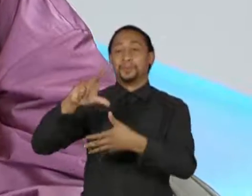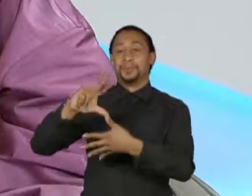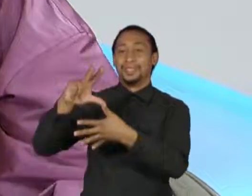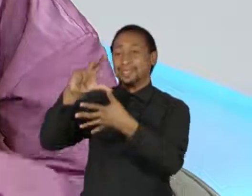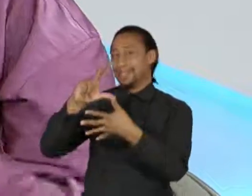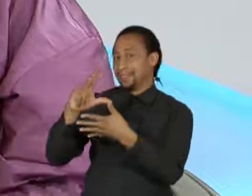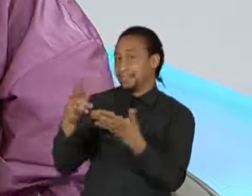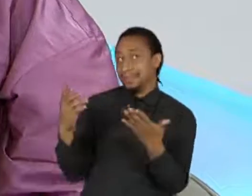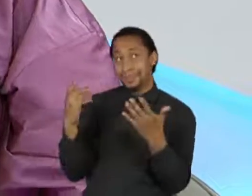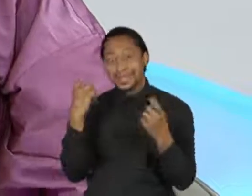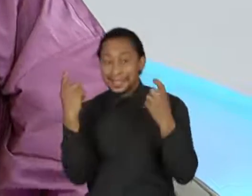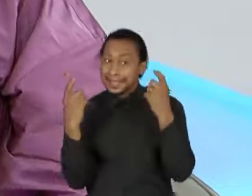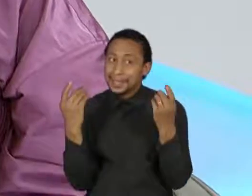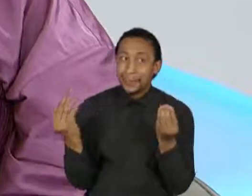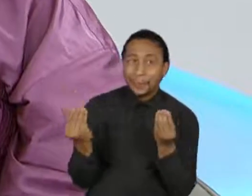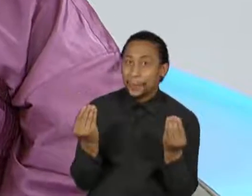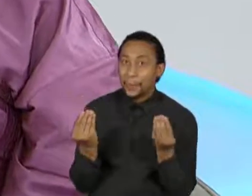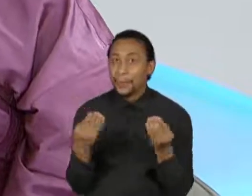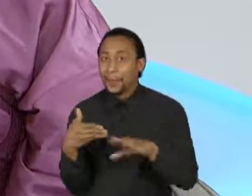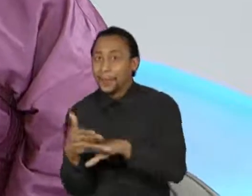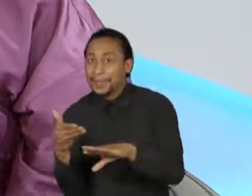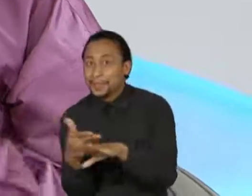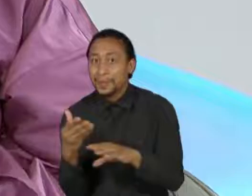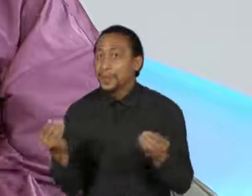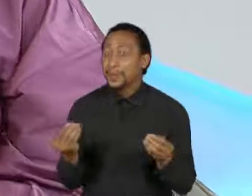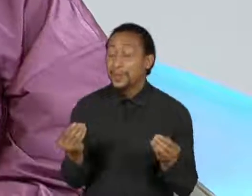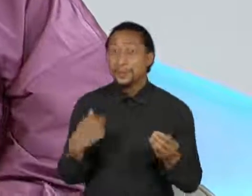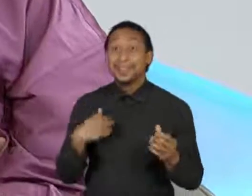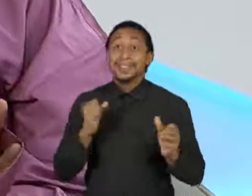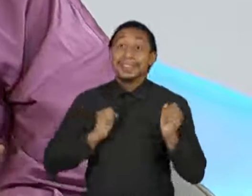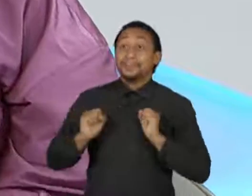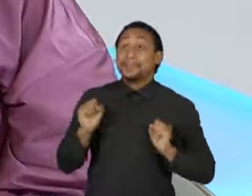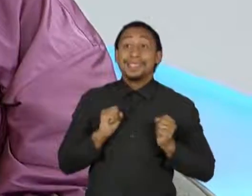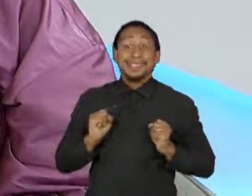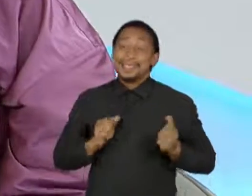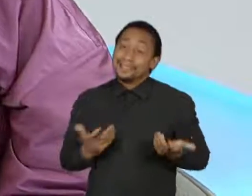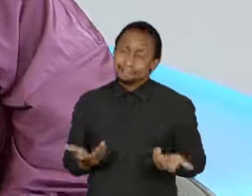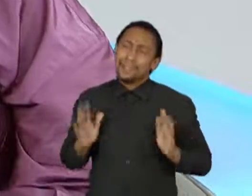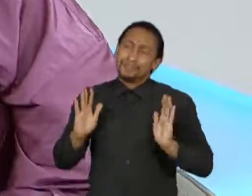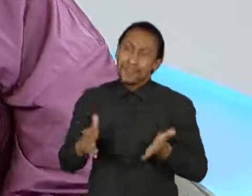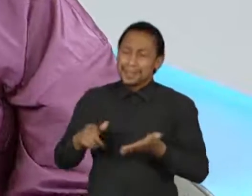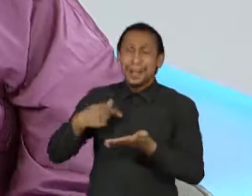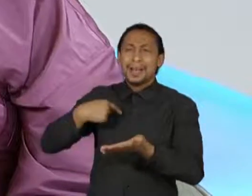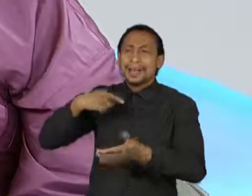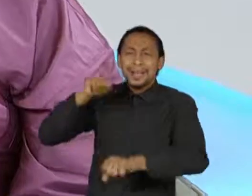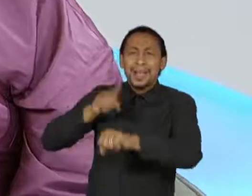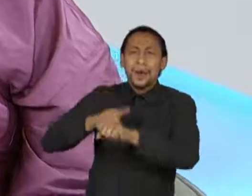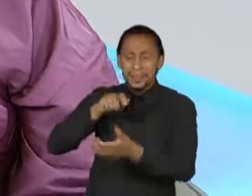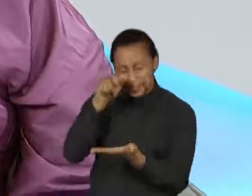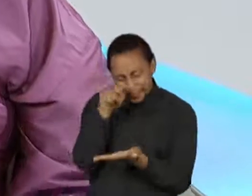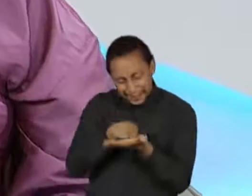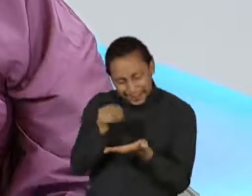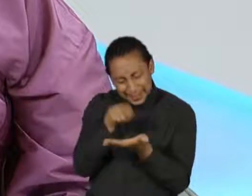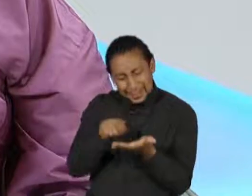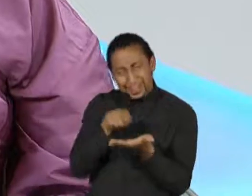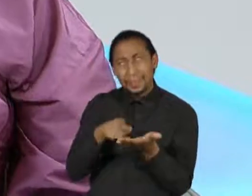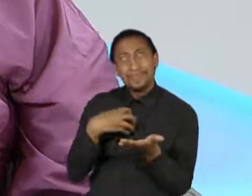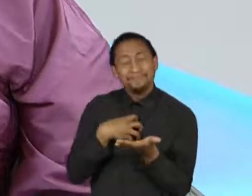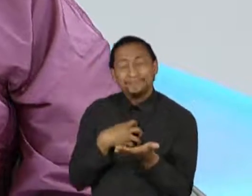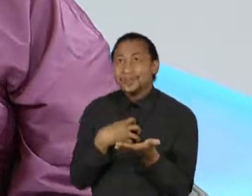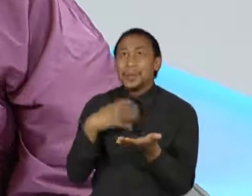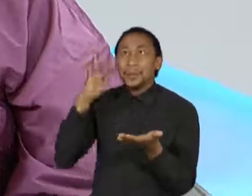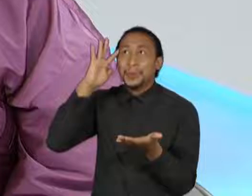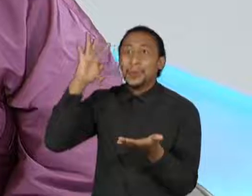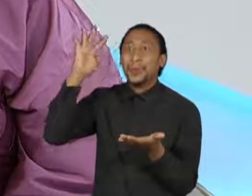ser? E eu já tinha muita expectativa só de inscrever. Para mim, se a indicação viesse, já seria